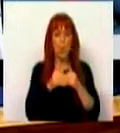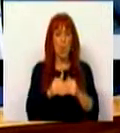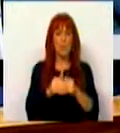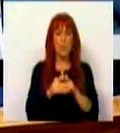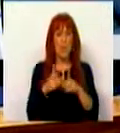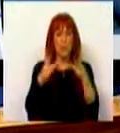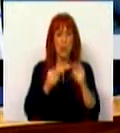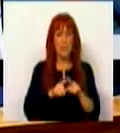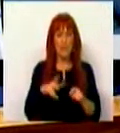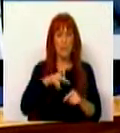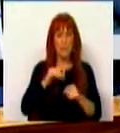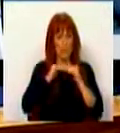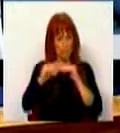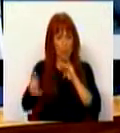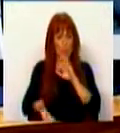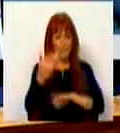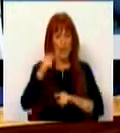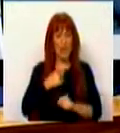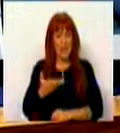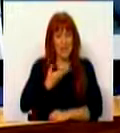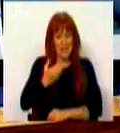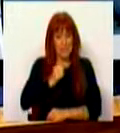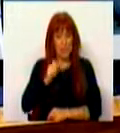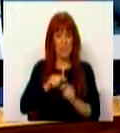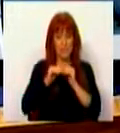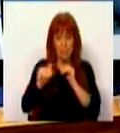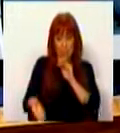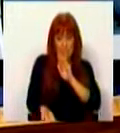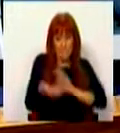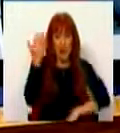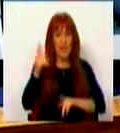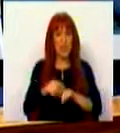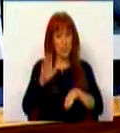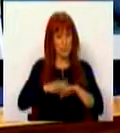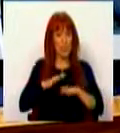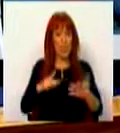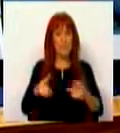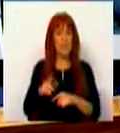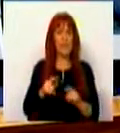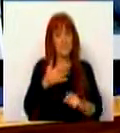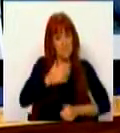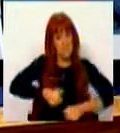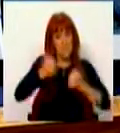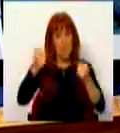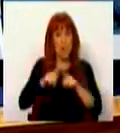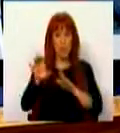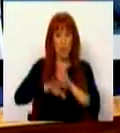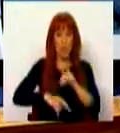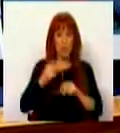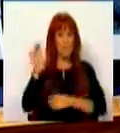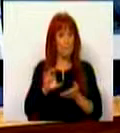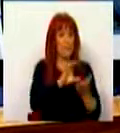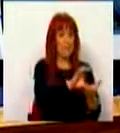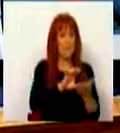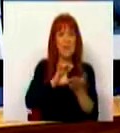em Portugal mais sustentável, a nossa dívida mais sustentável e, com isso, melhorar as condições de